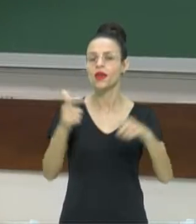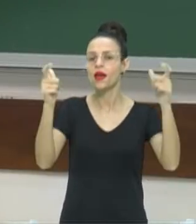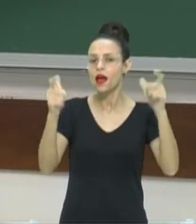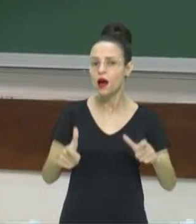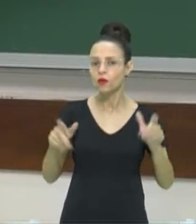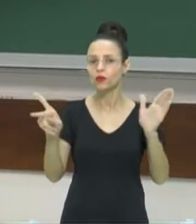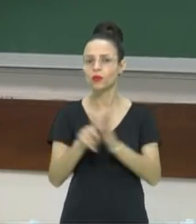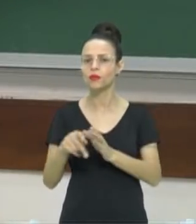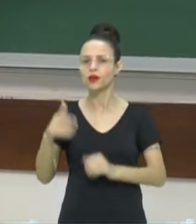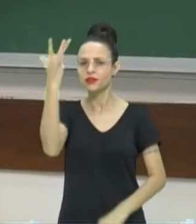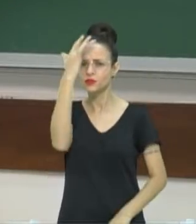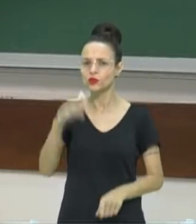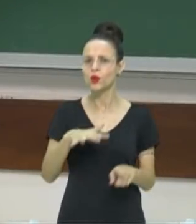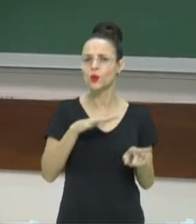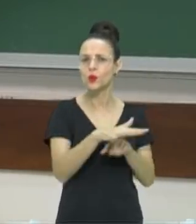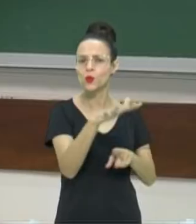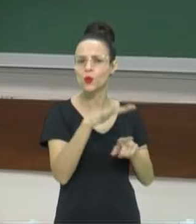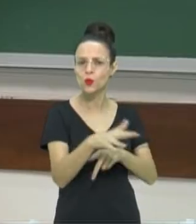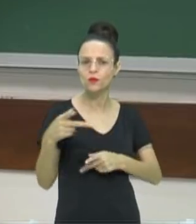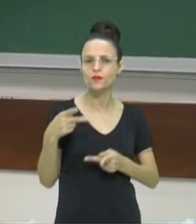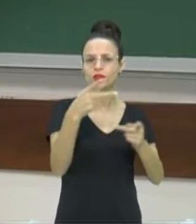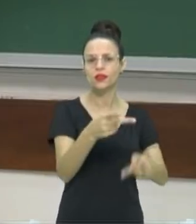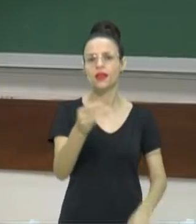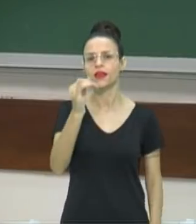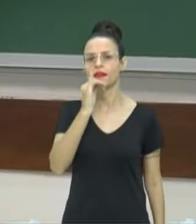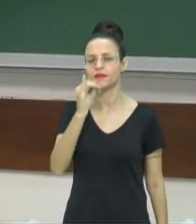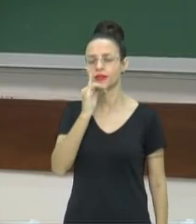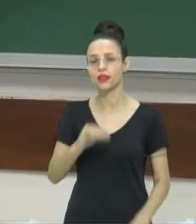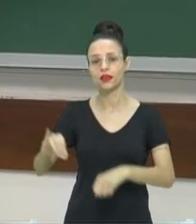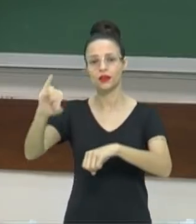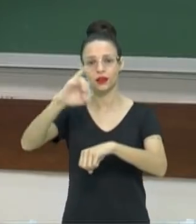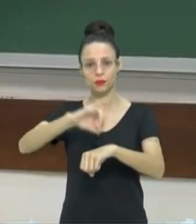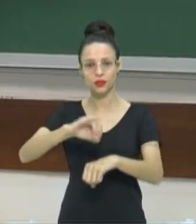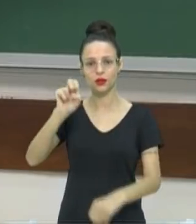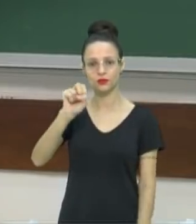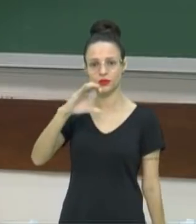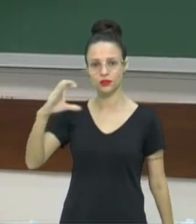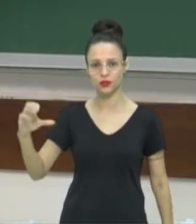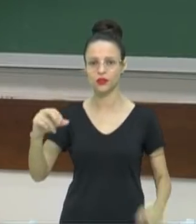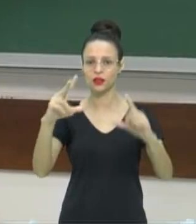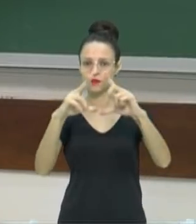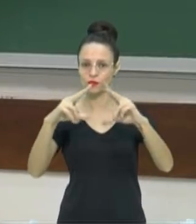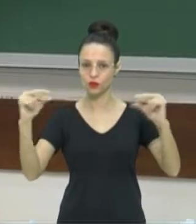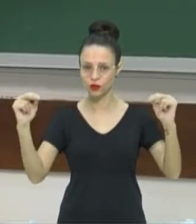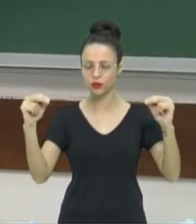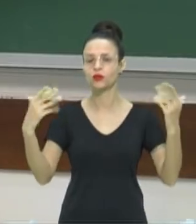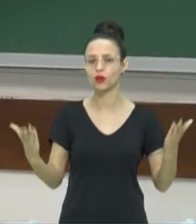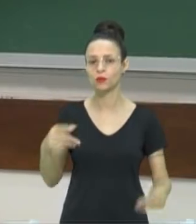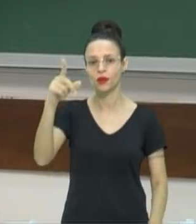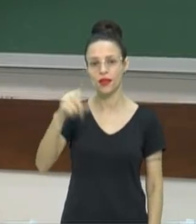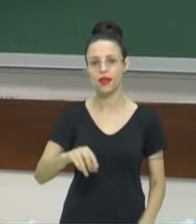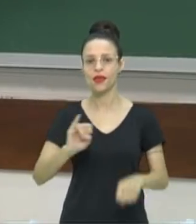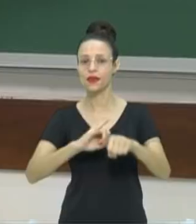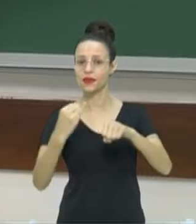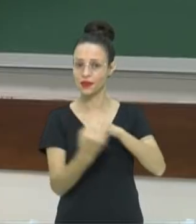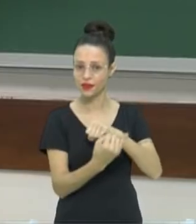pontos visitados, nós vamos ter ali um exemplo, a capital de Santa Catarina, né? Florianópolis,